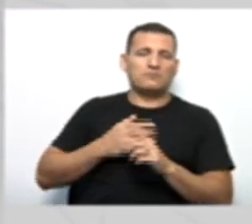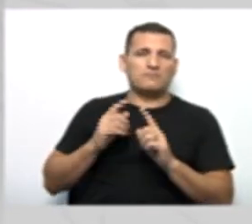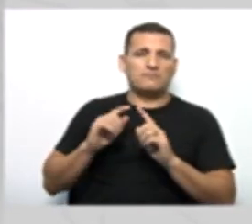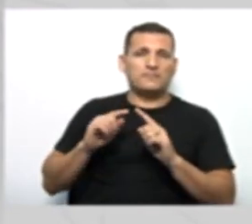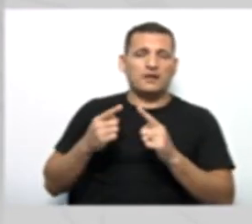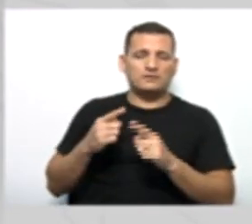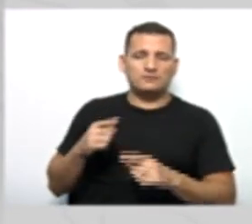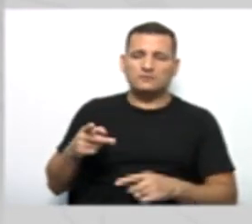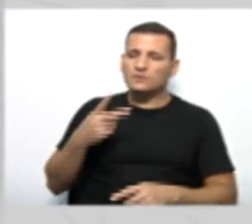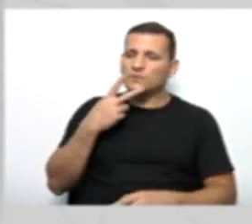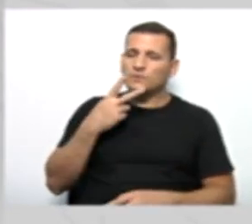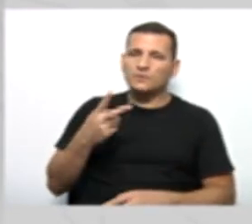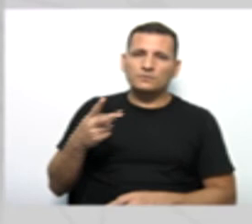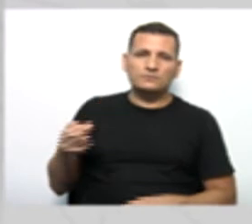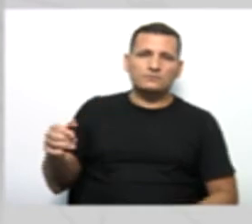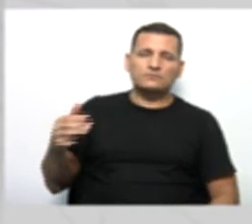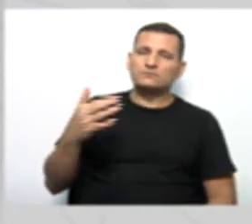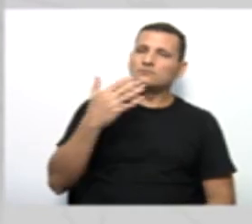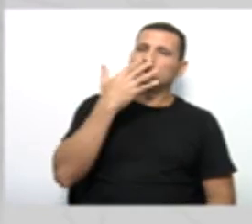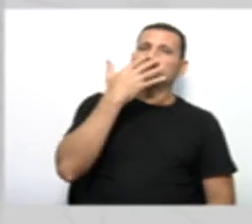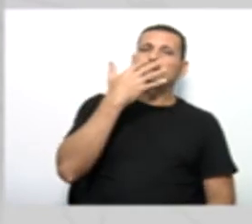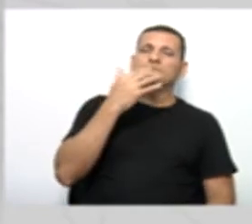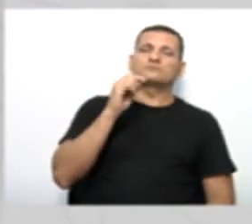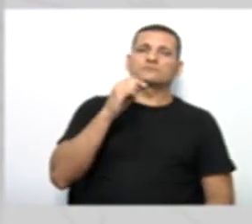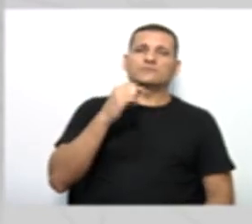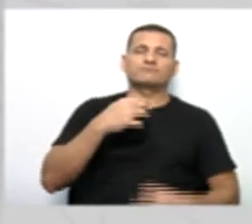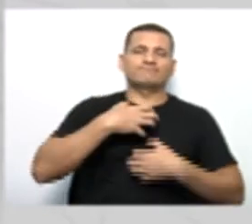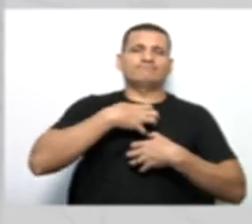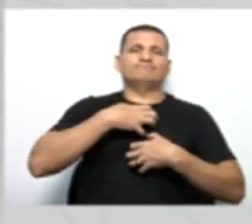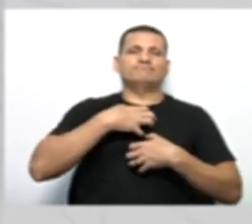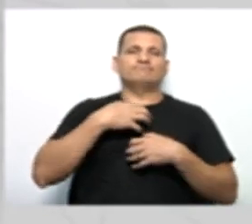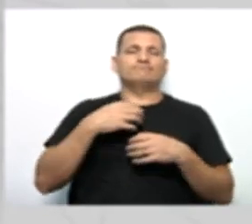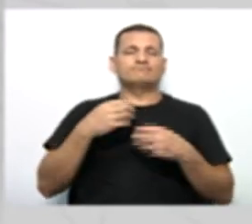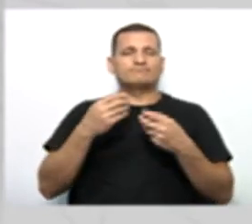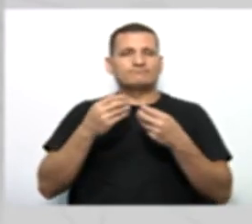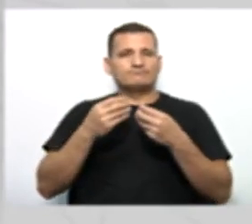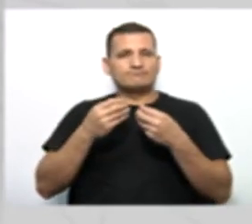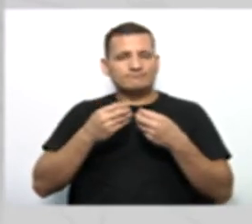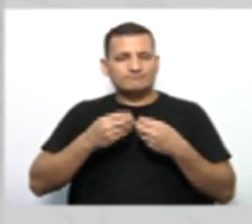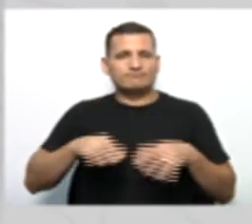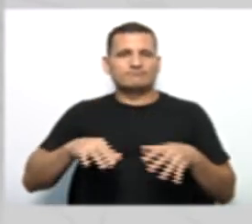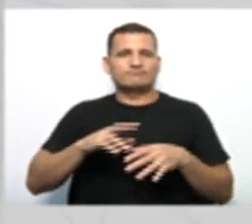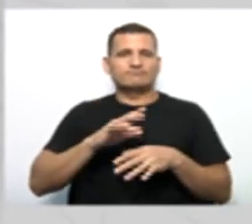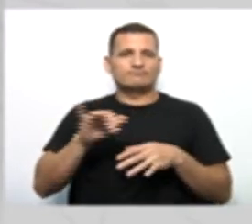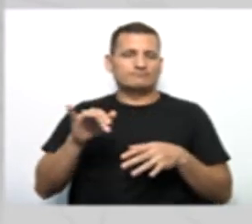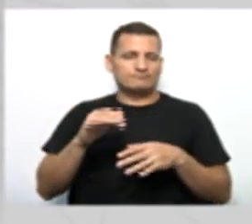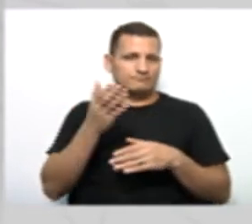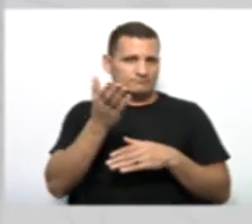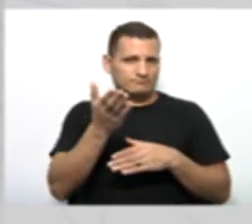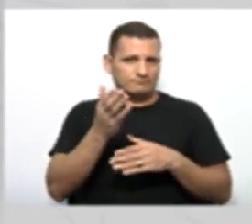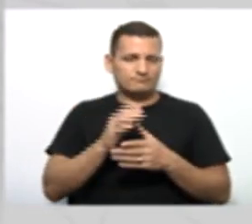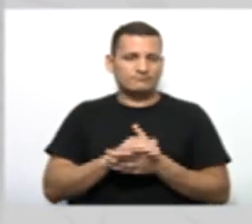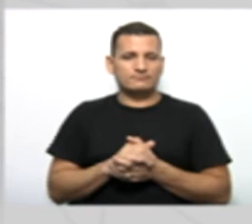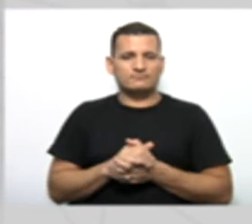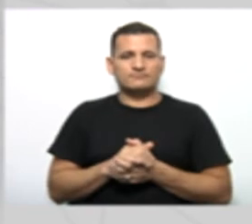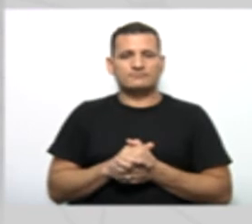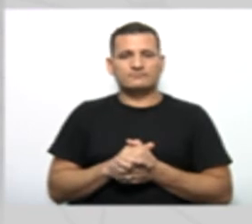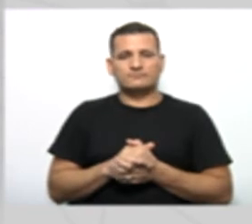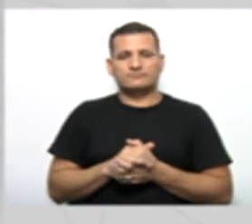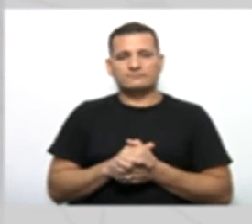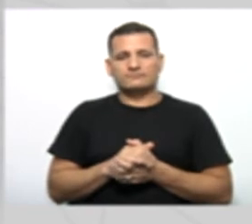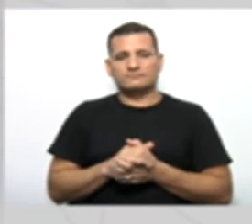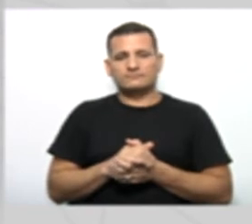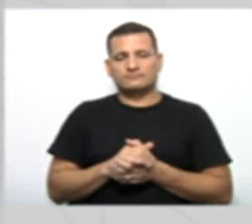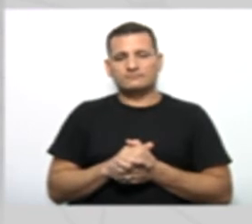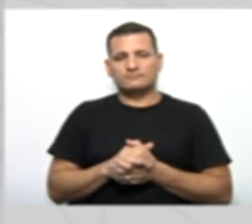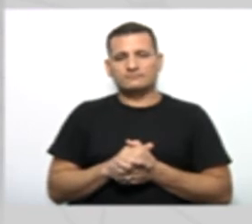um custo que é de sentir também aquela fumaça, que a fumaça vai trazer prejuízos para você, apesar de você não ter prazer